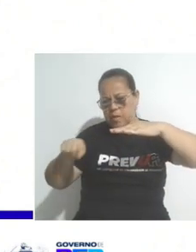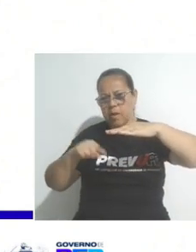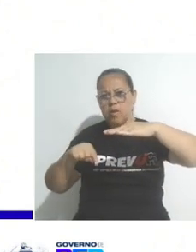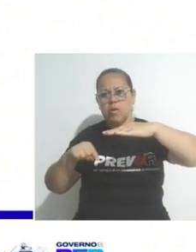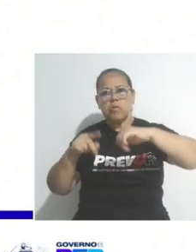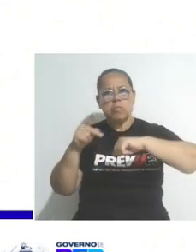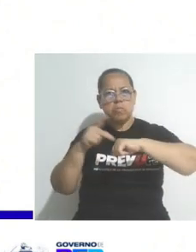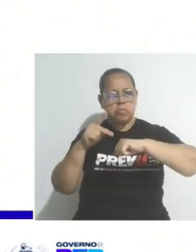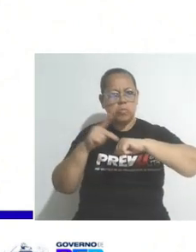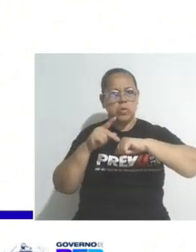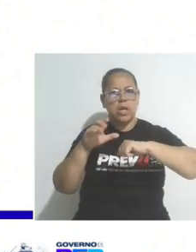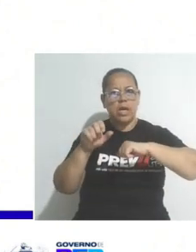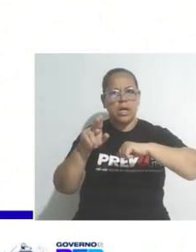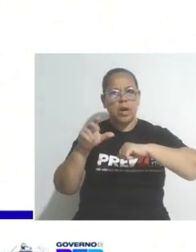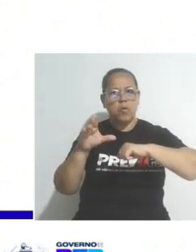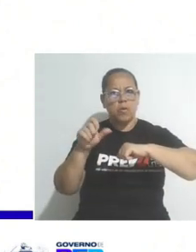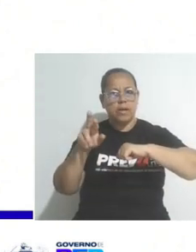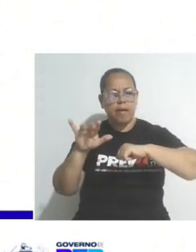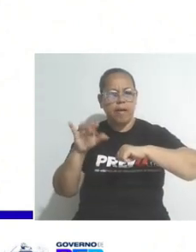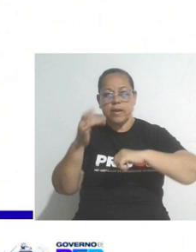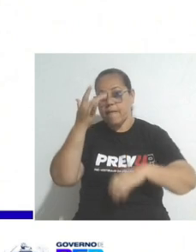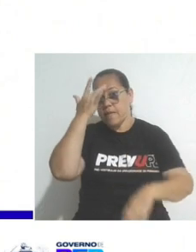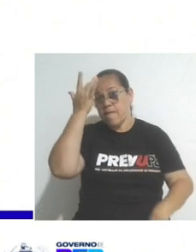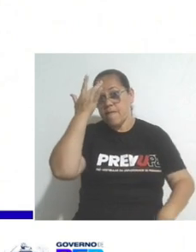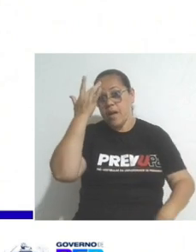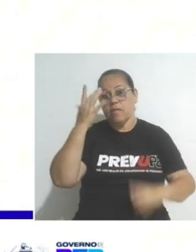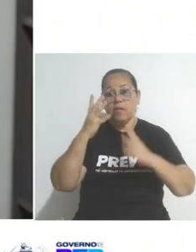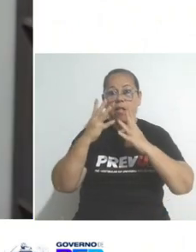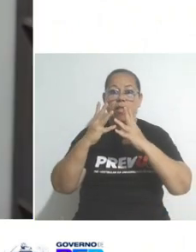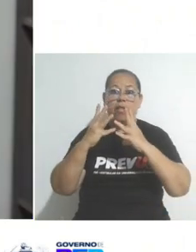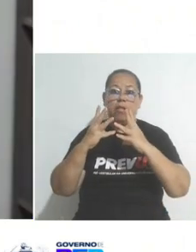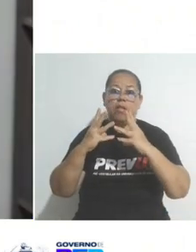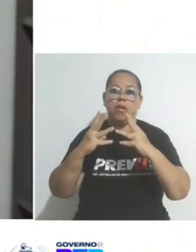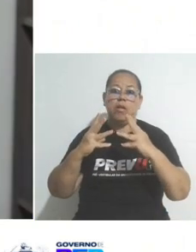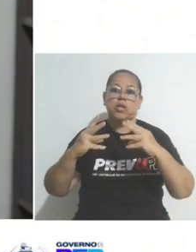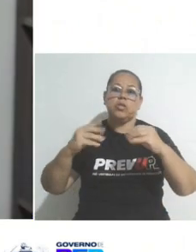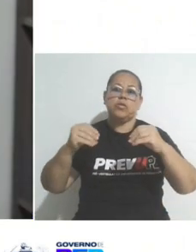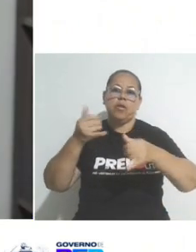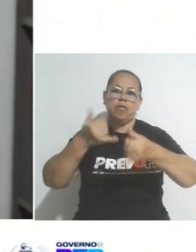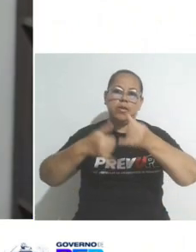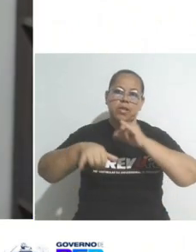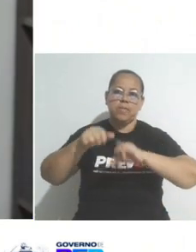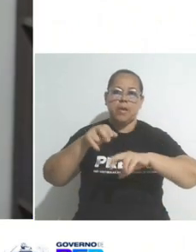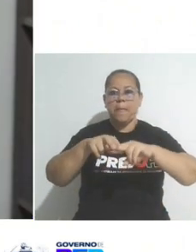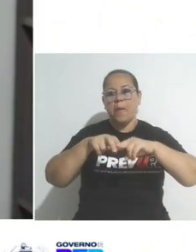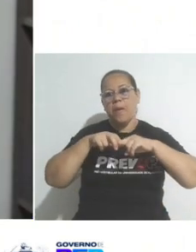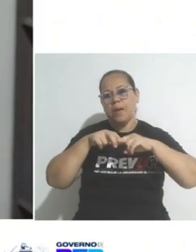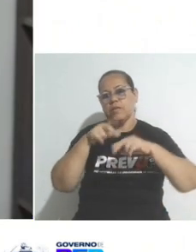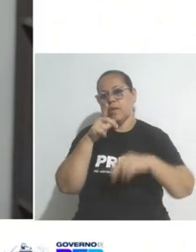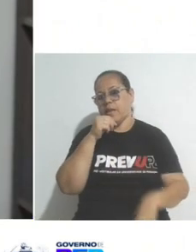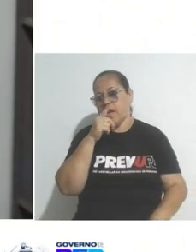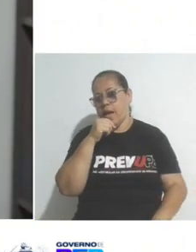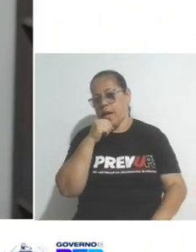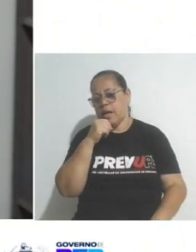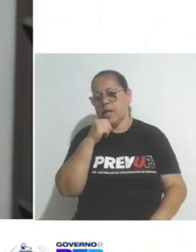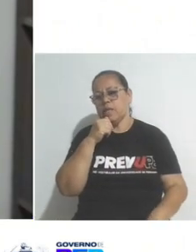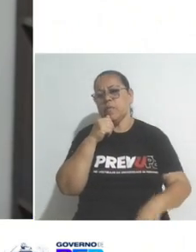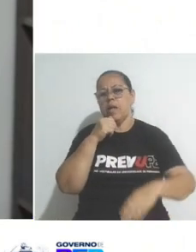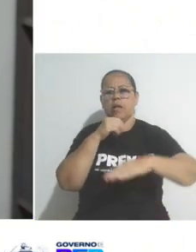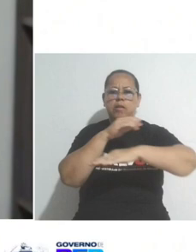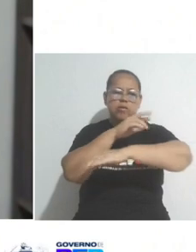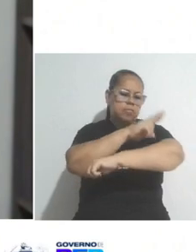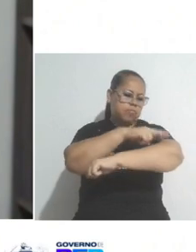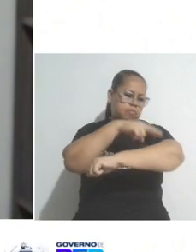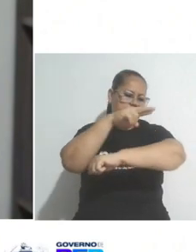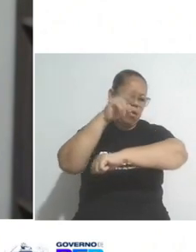calcárias em sua maioria de fácil dissolução química pela água então vai dissolvendo